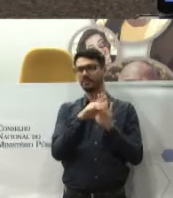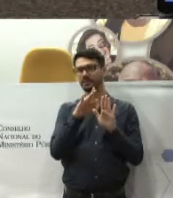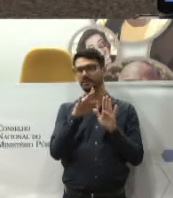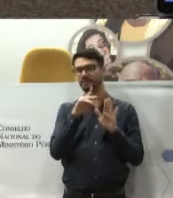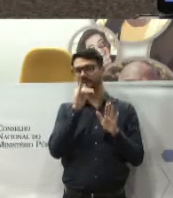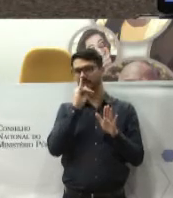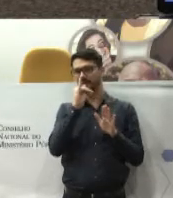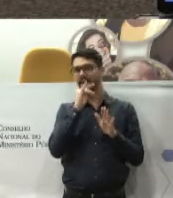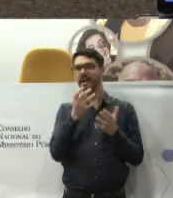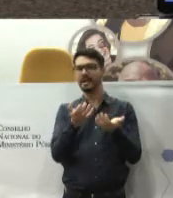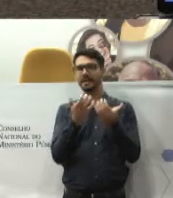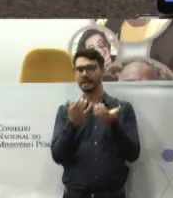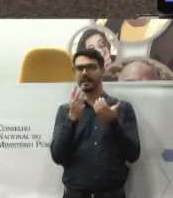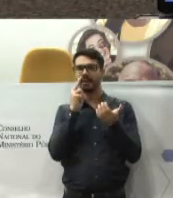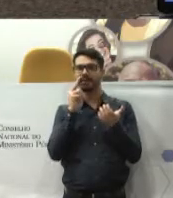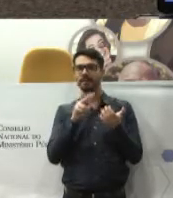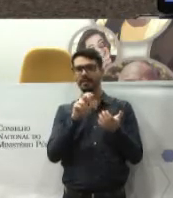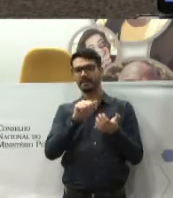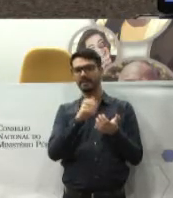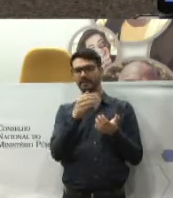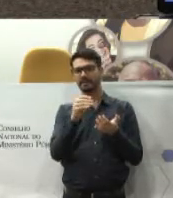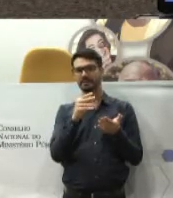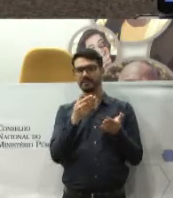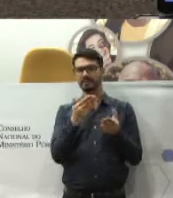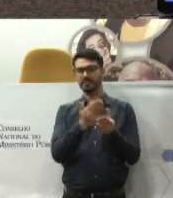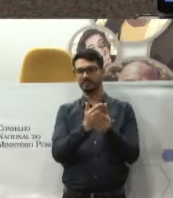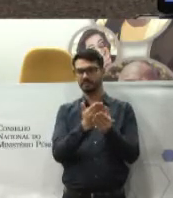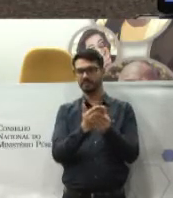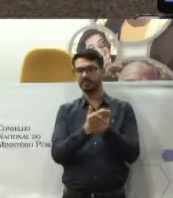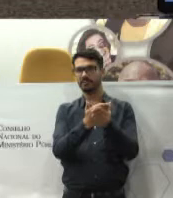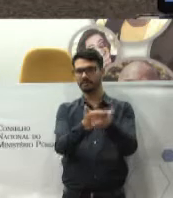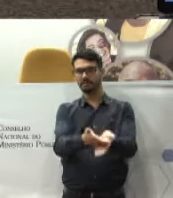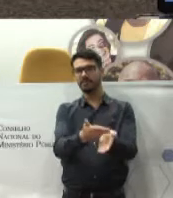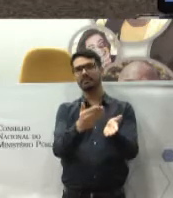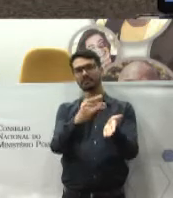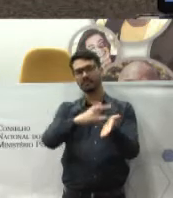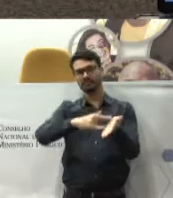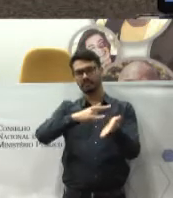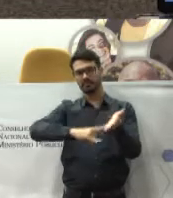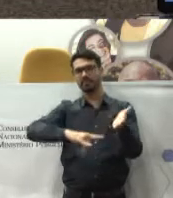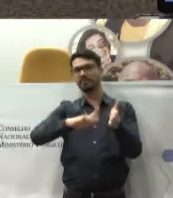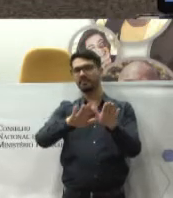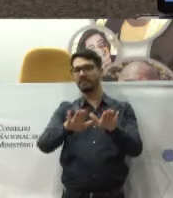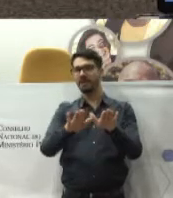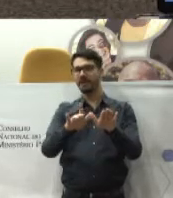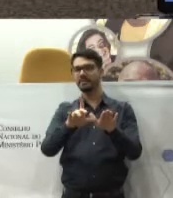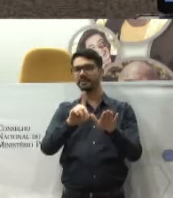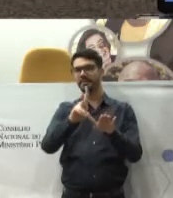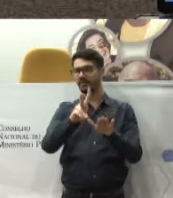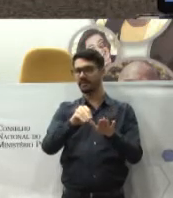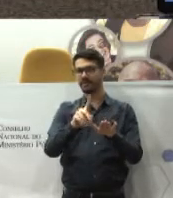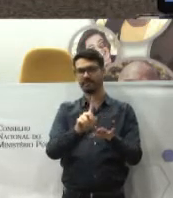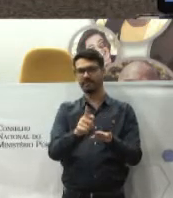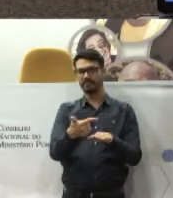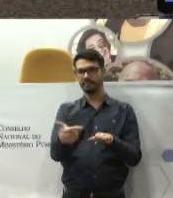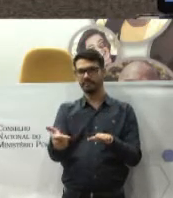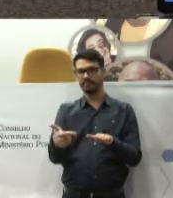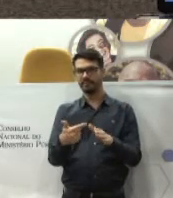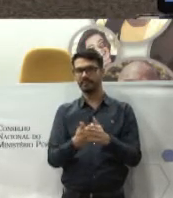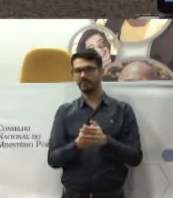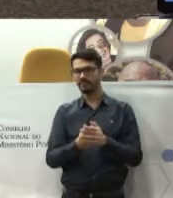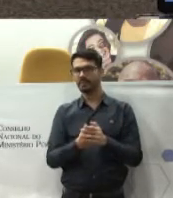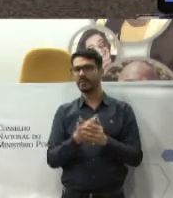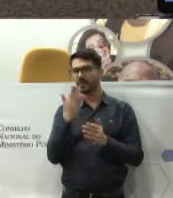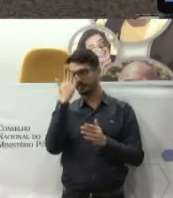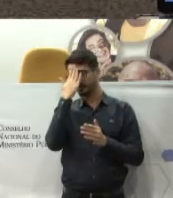lá na vara e pedir, eu quero ver a ação, vai receber a ação com os termos de audiência, mas sem os DVDs. As